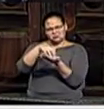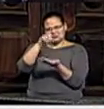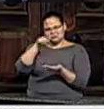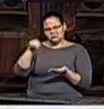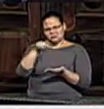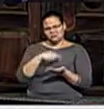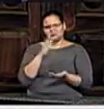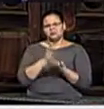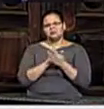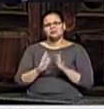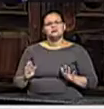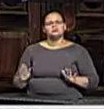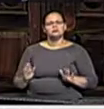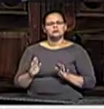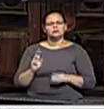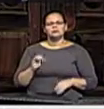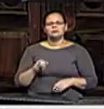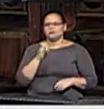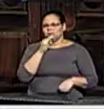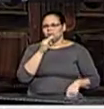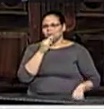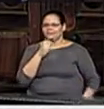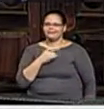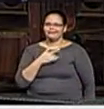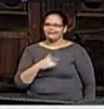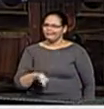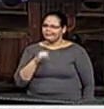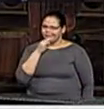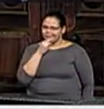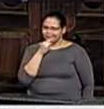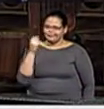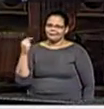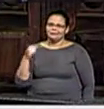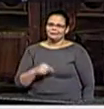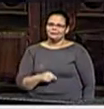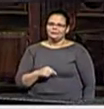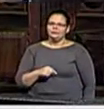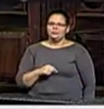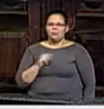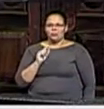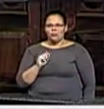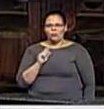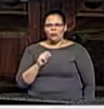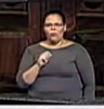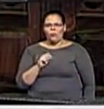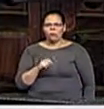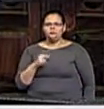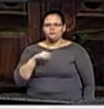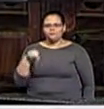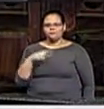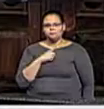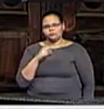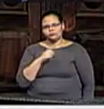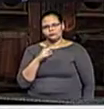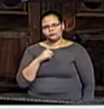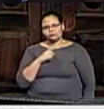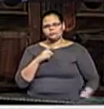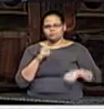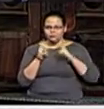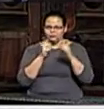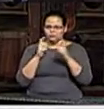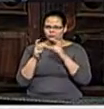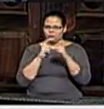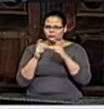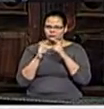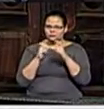estão lá, sem nenhuma justificativa. Lamento profundamente que realmente a gente esteja a debater isso daí.